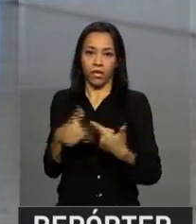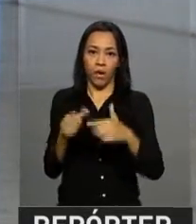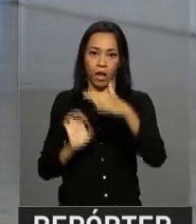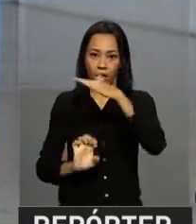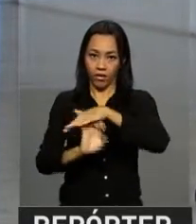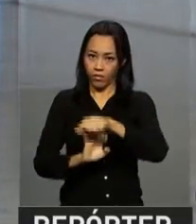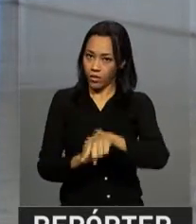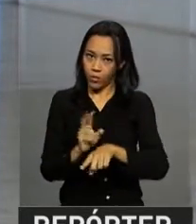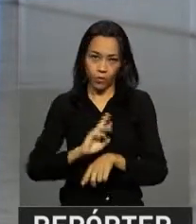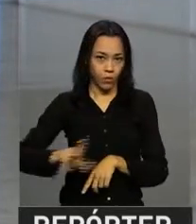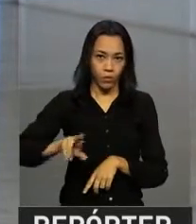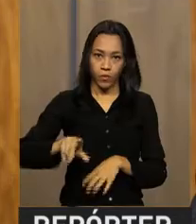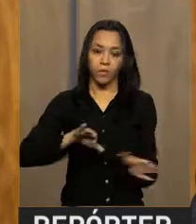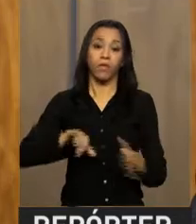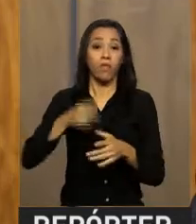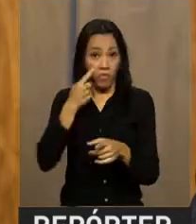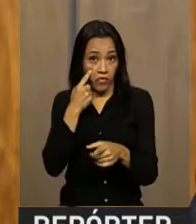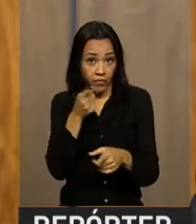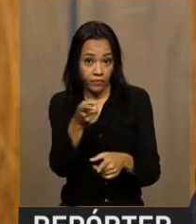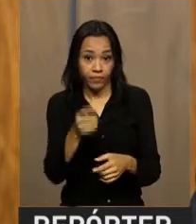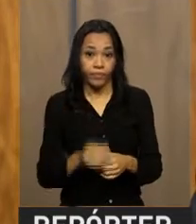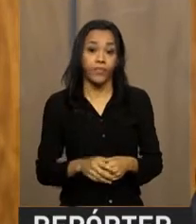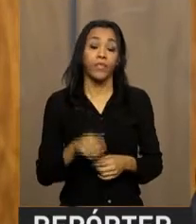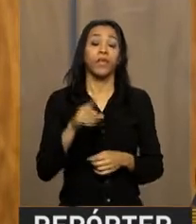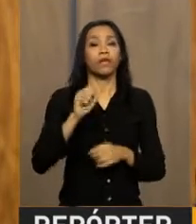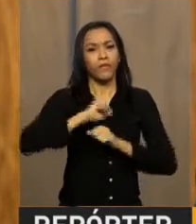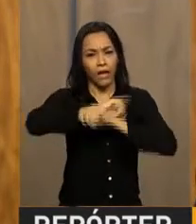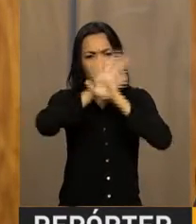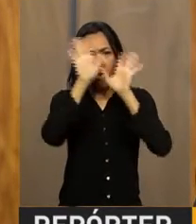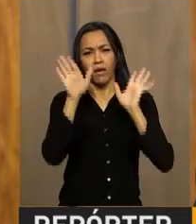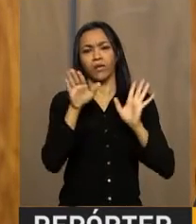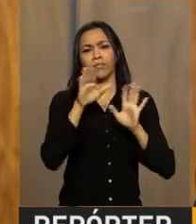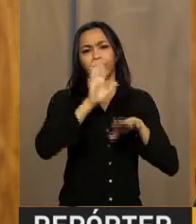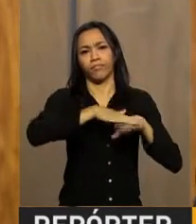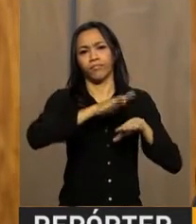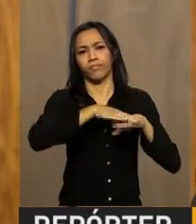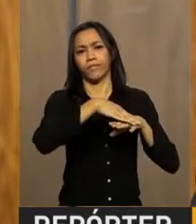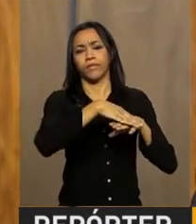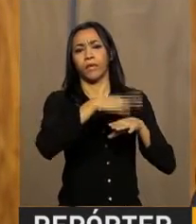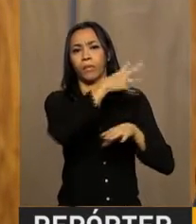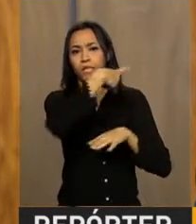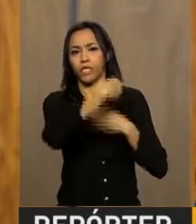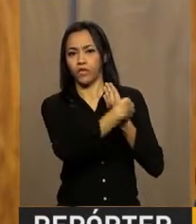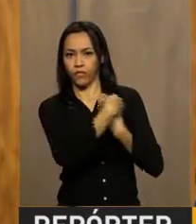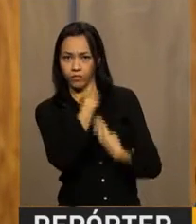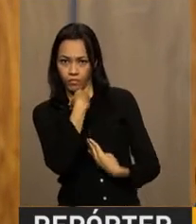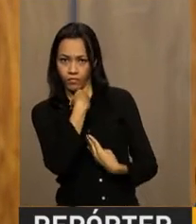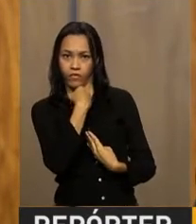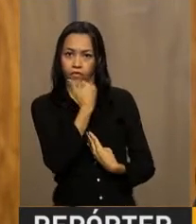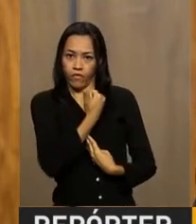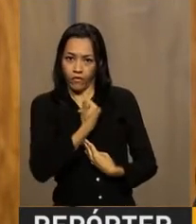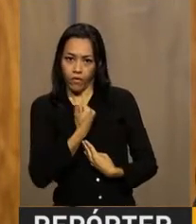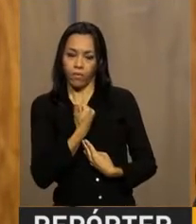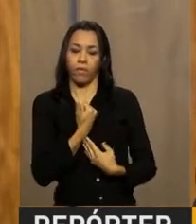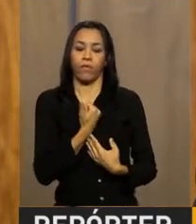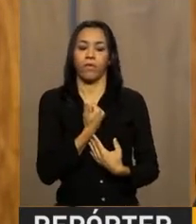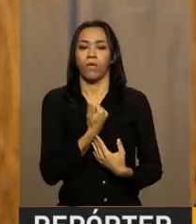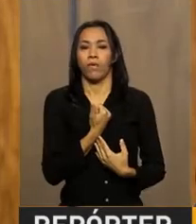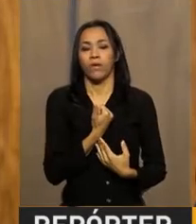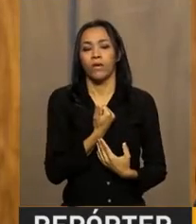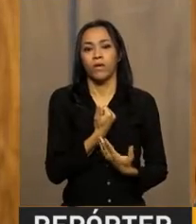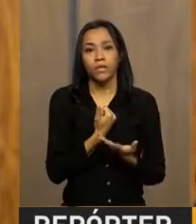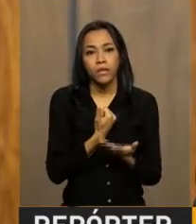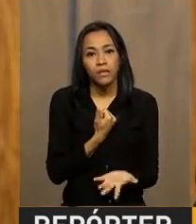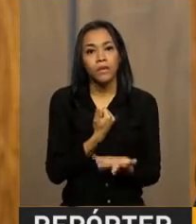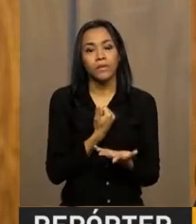trecho do que ele falou. Isso foi uma orientação clara que o presidente Temer me passou. Então,